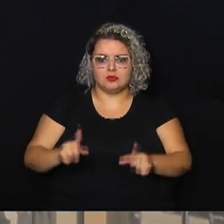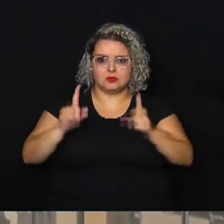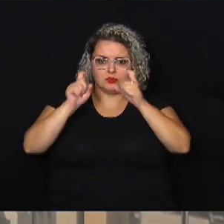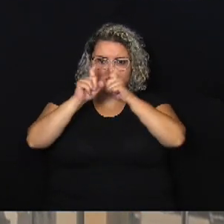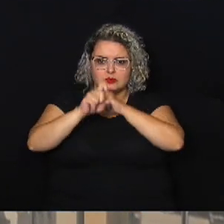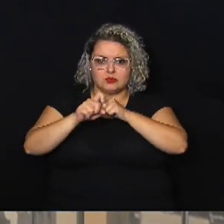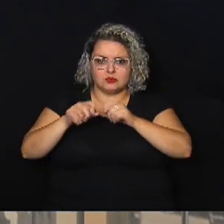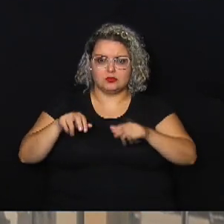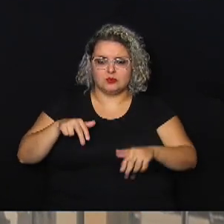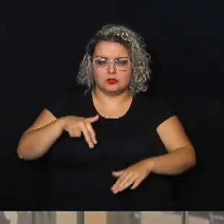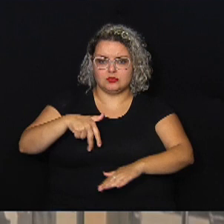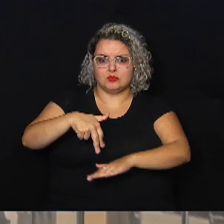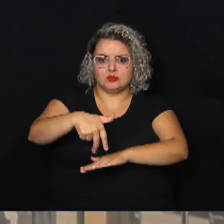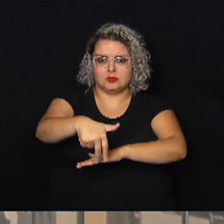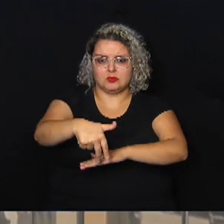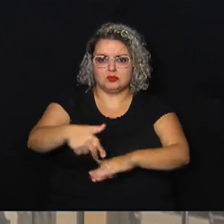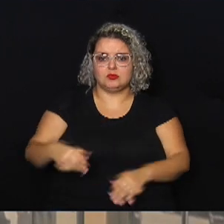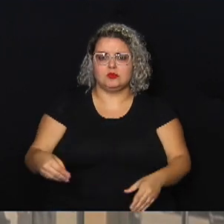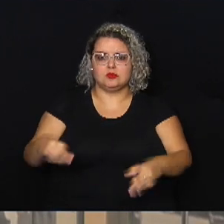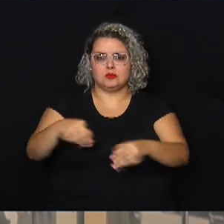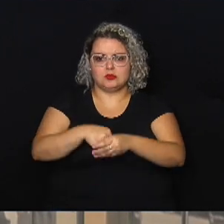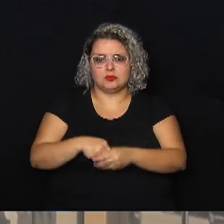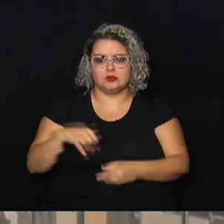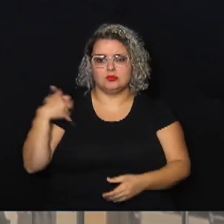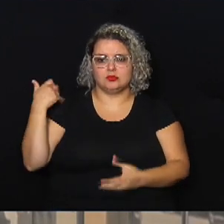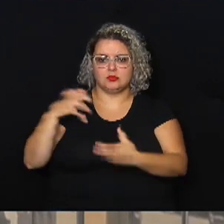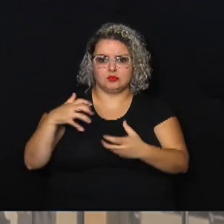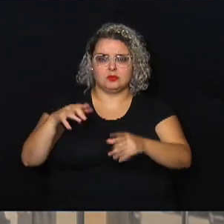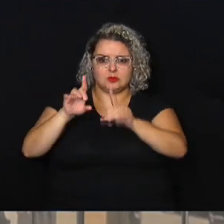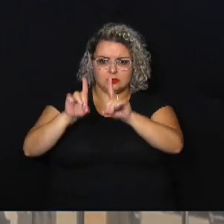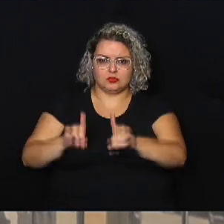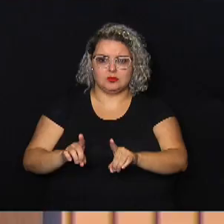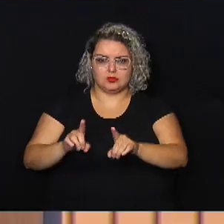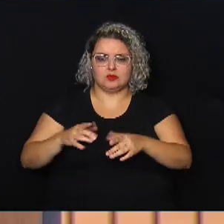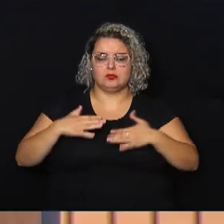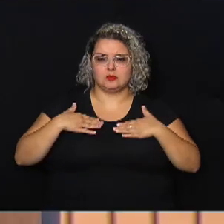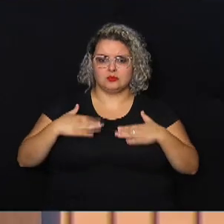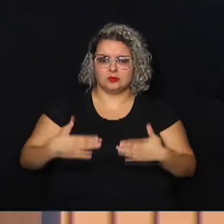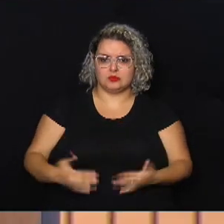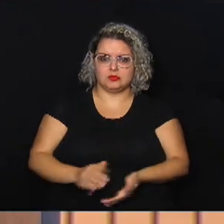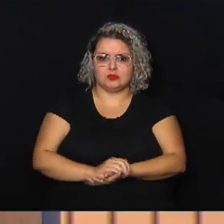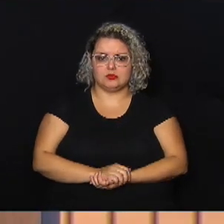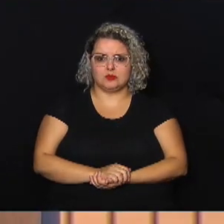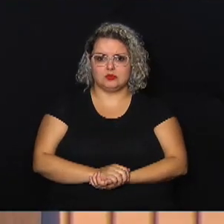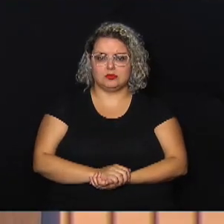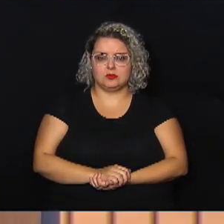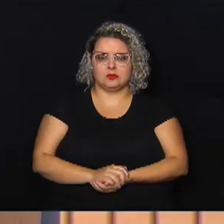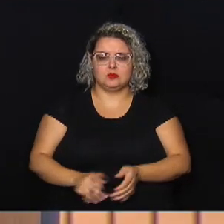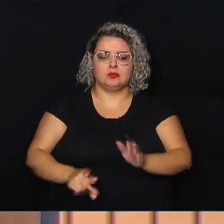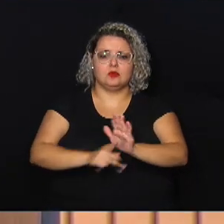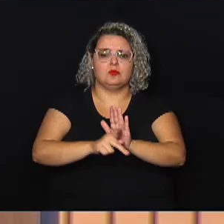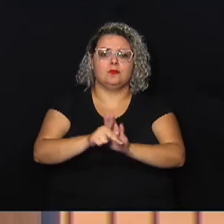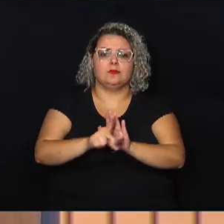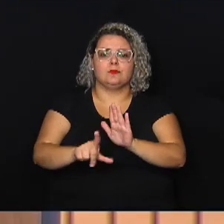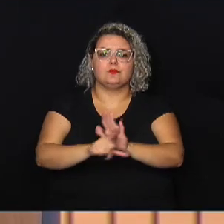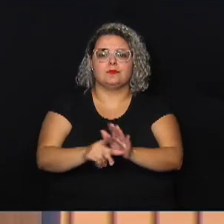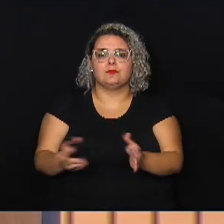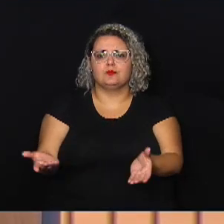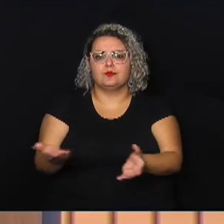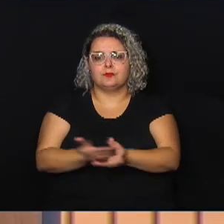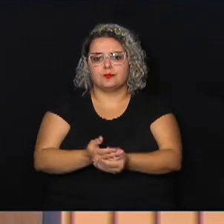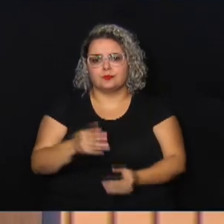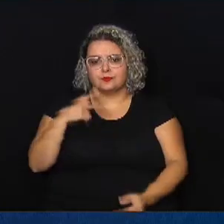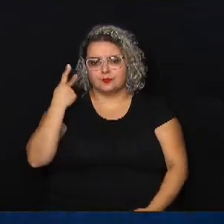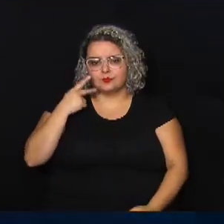de locomoção, incluindo idosos e deficientes físicos. O projeto de lei, que foi protocolado pelo